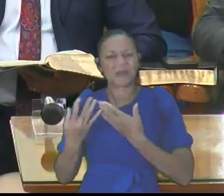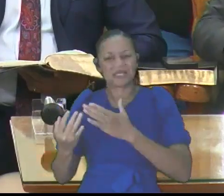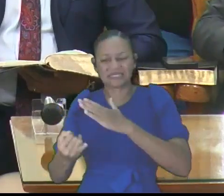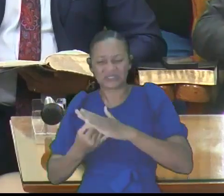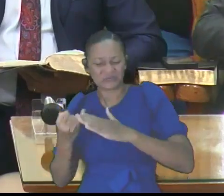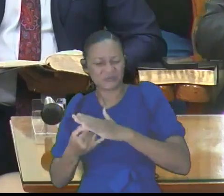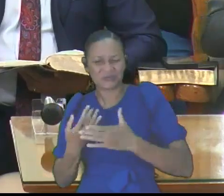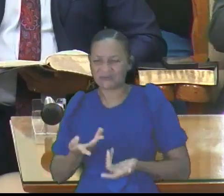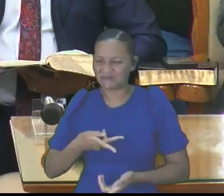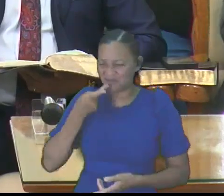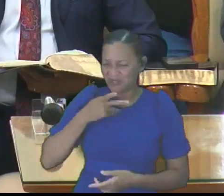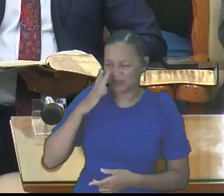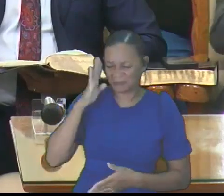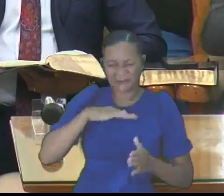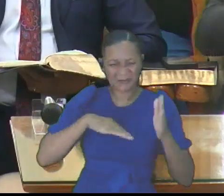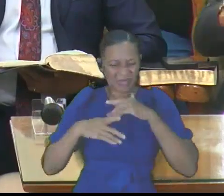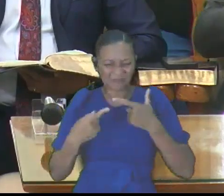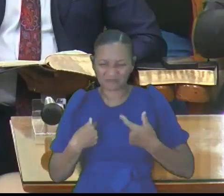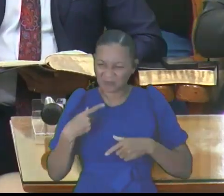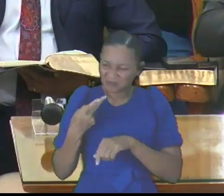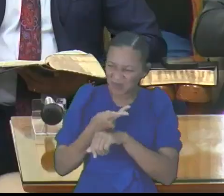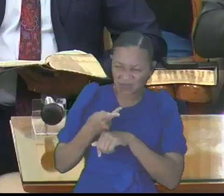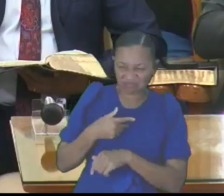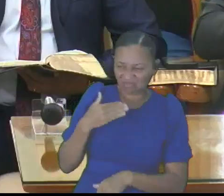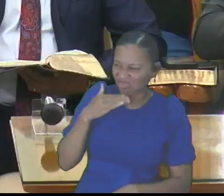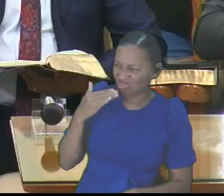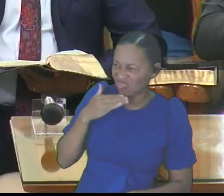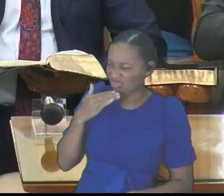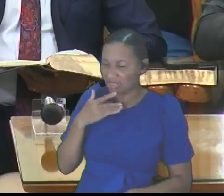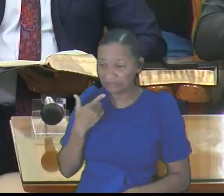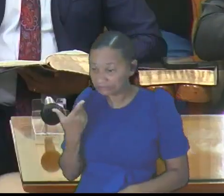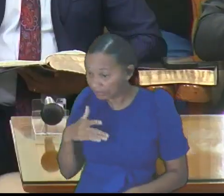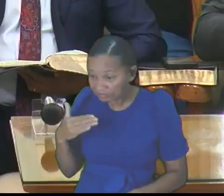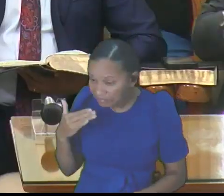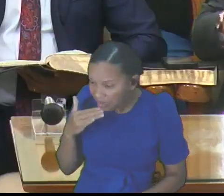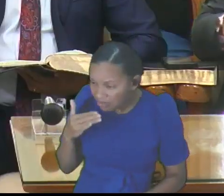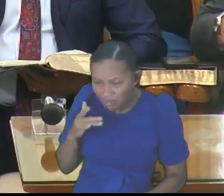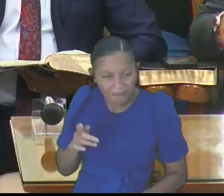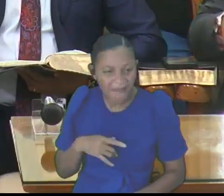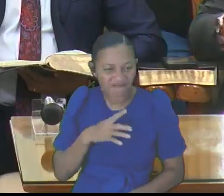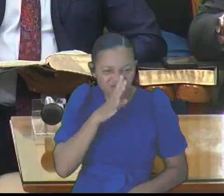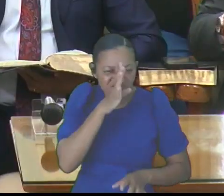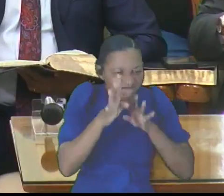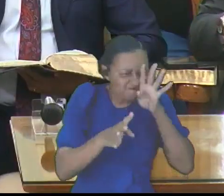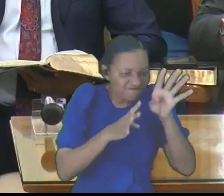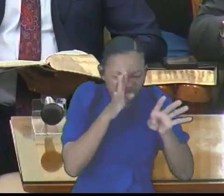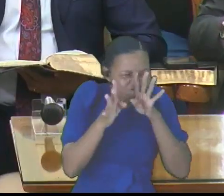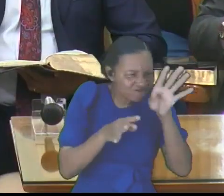contra a igreja, que fica procurando defeito, e onde não tem defeito, inventa.